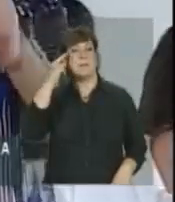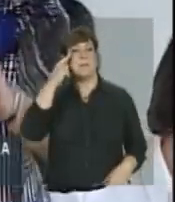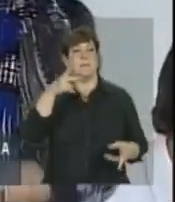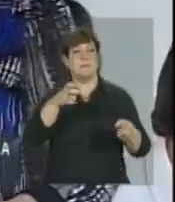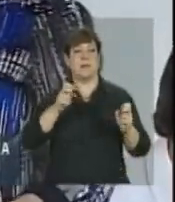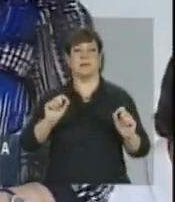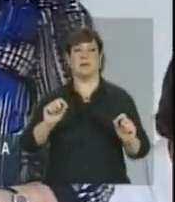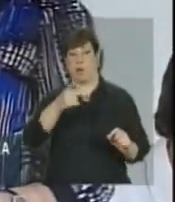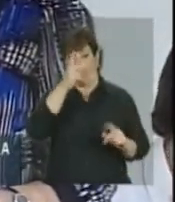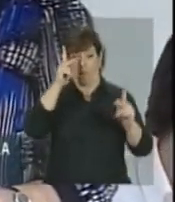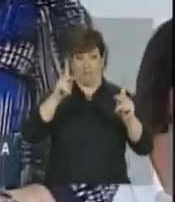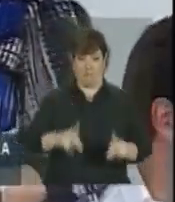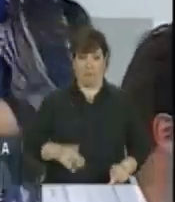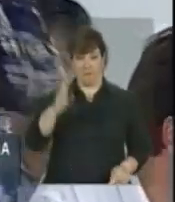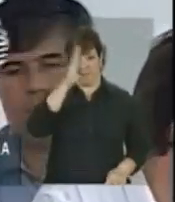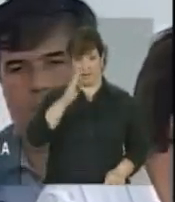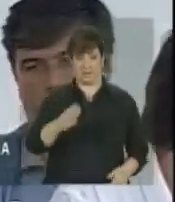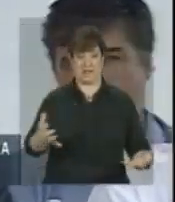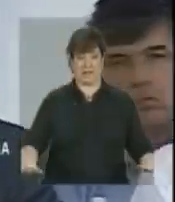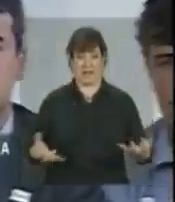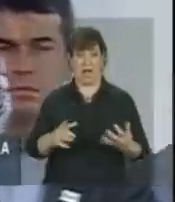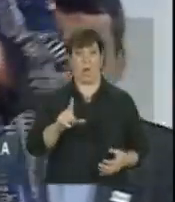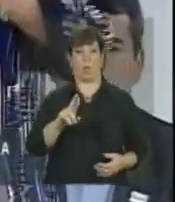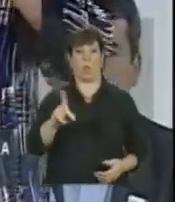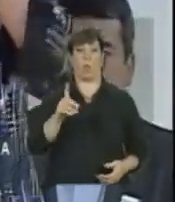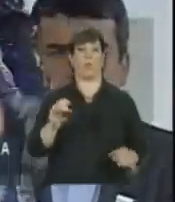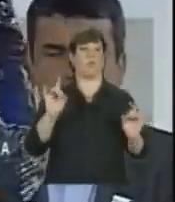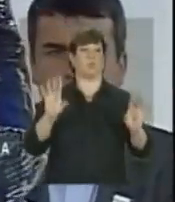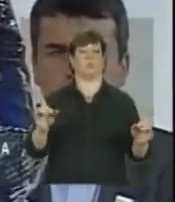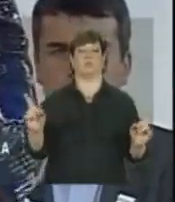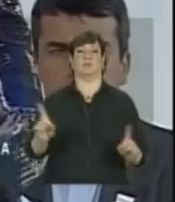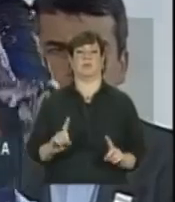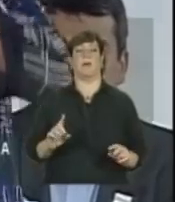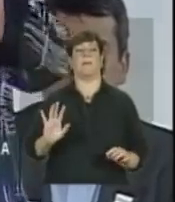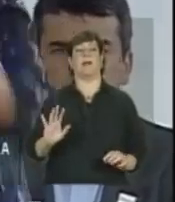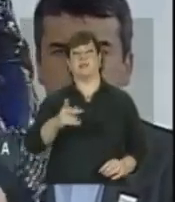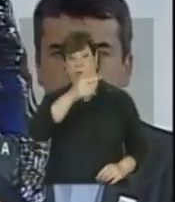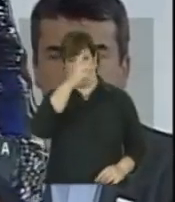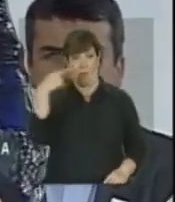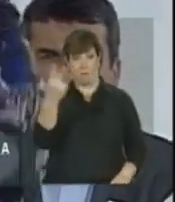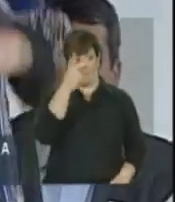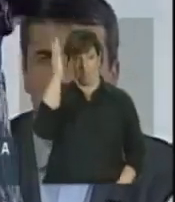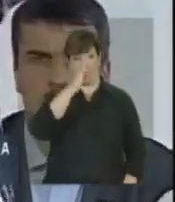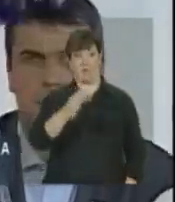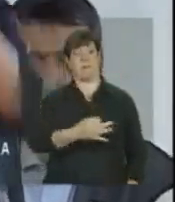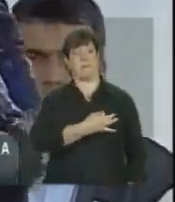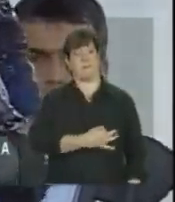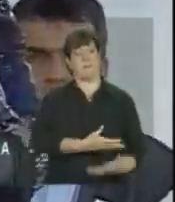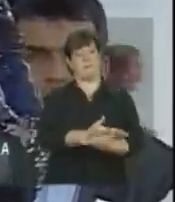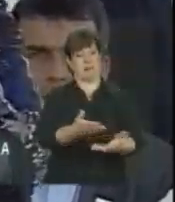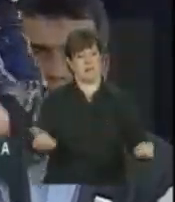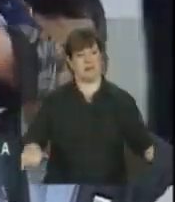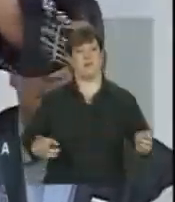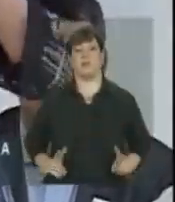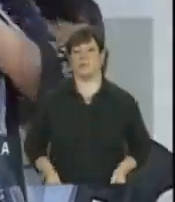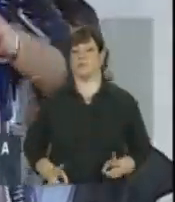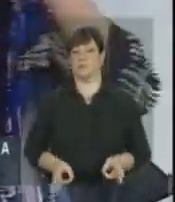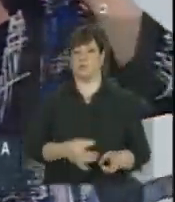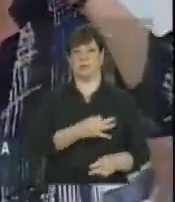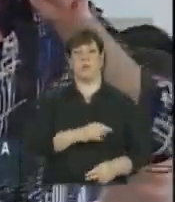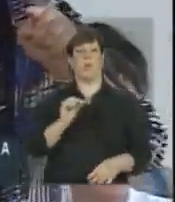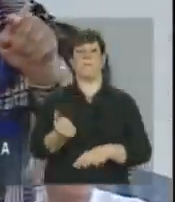que só queria luxo, ele merecia, o povo brasileiro merece e continuar merecendo